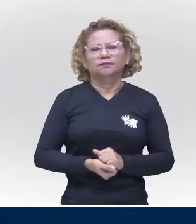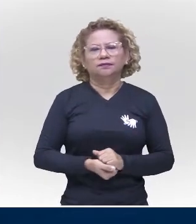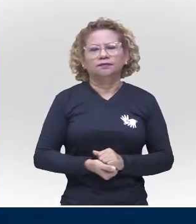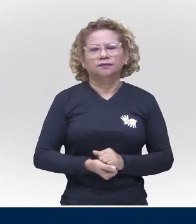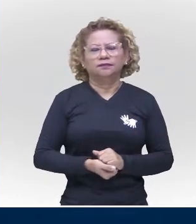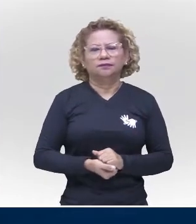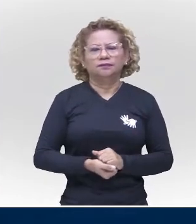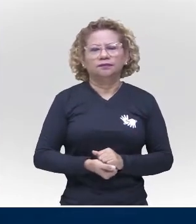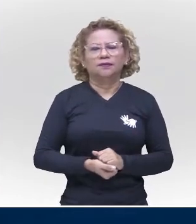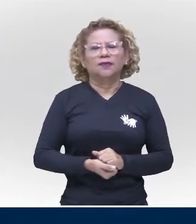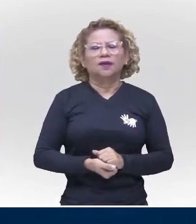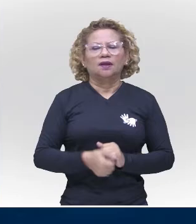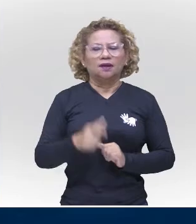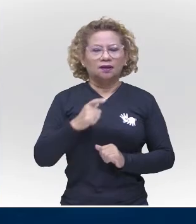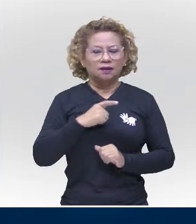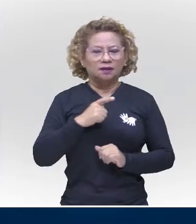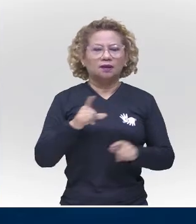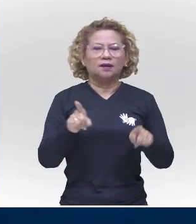o rugby.